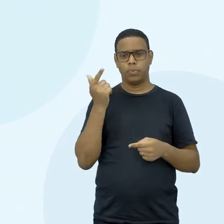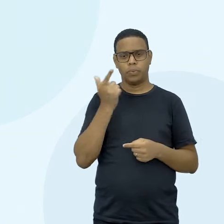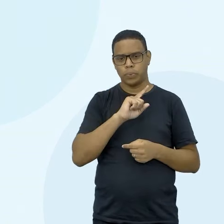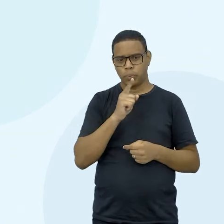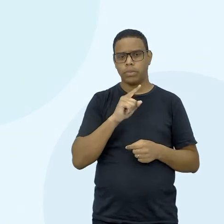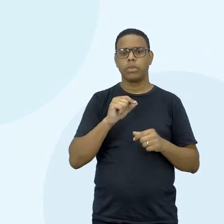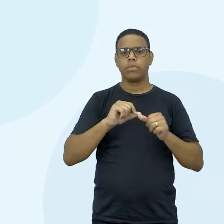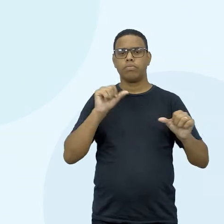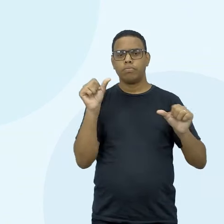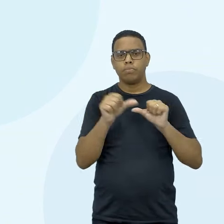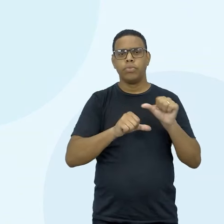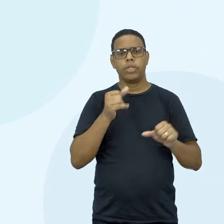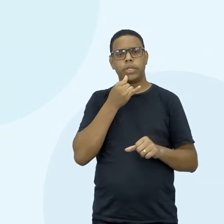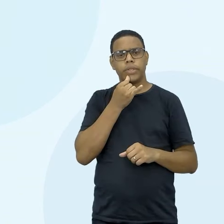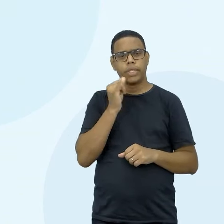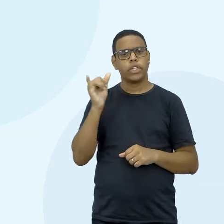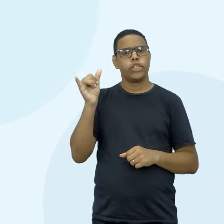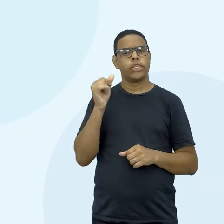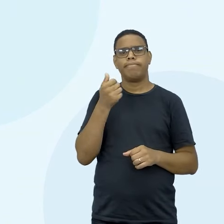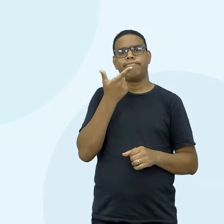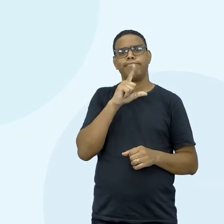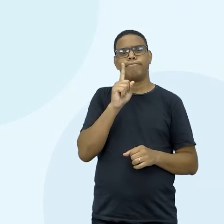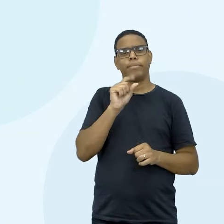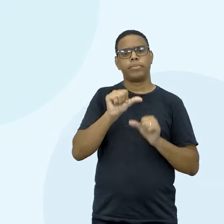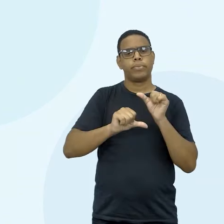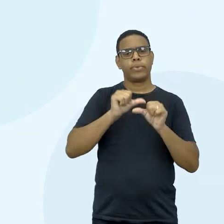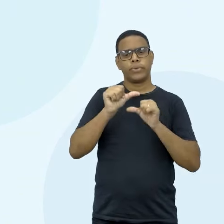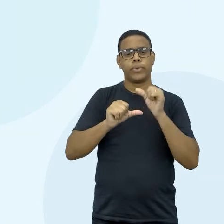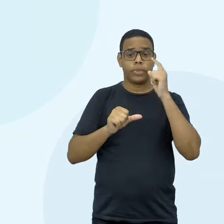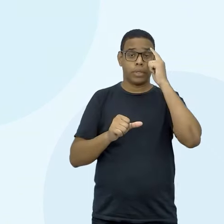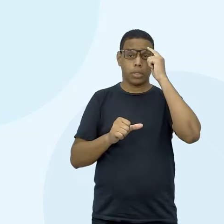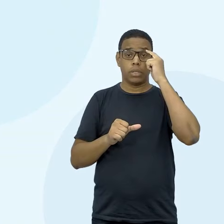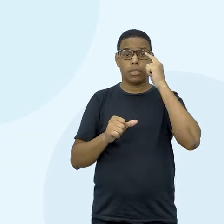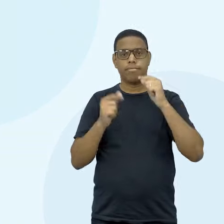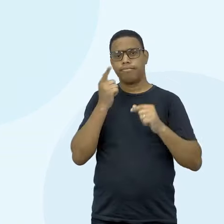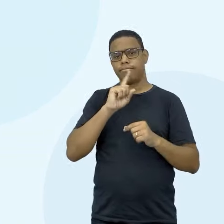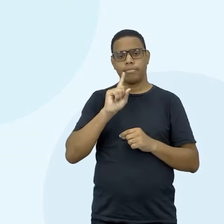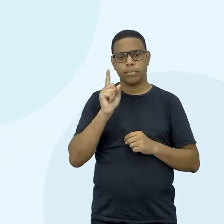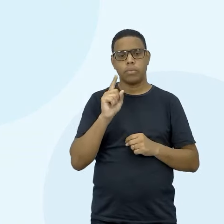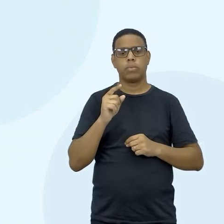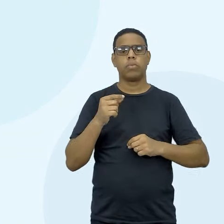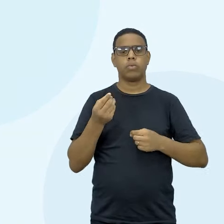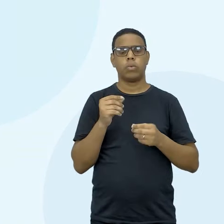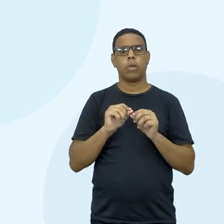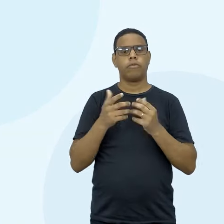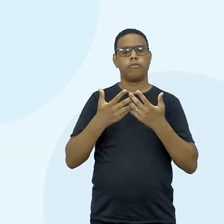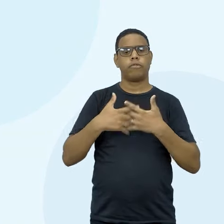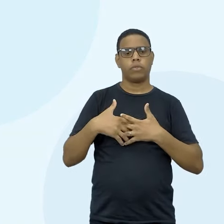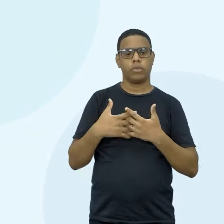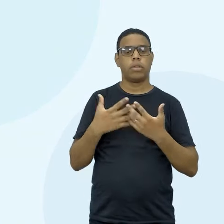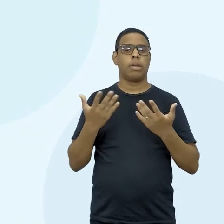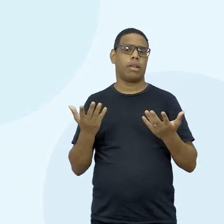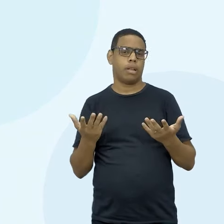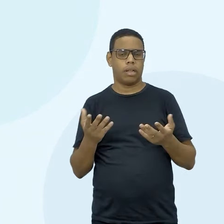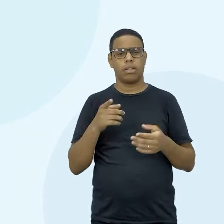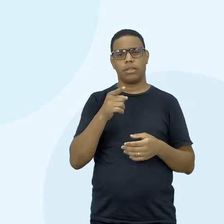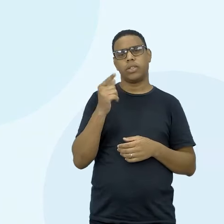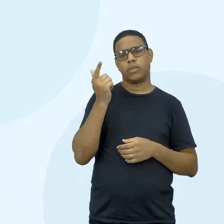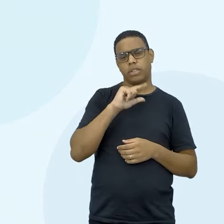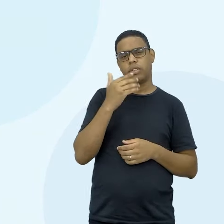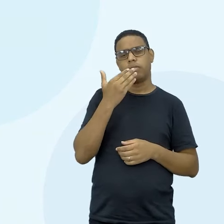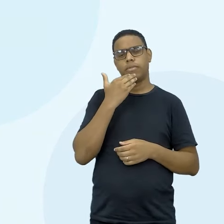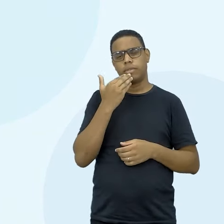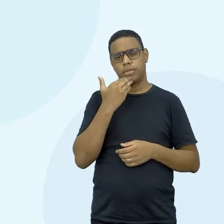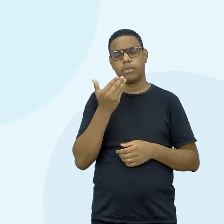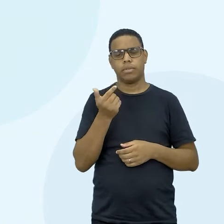consegue fazer a transformação de energia necessária para que determinado aparelho escolhido funcione. Ah, isso você consegue fácil,